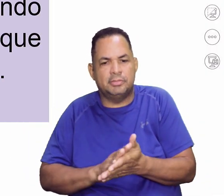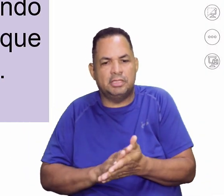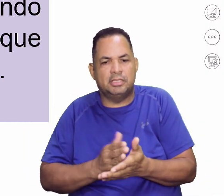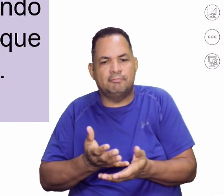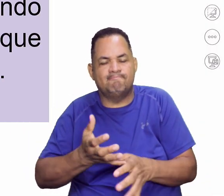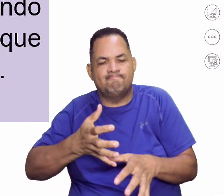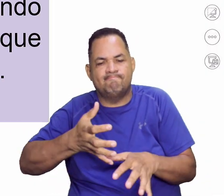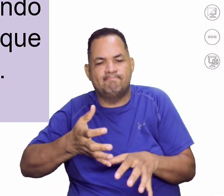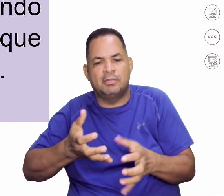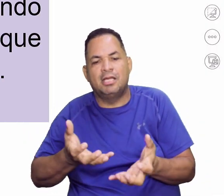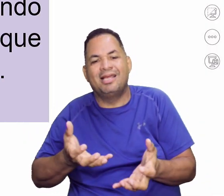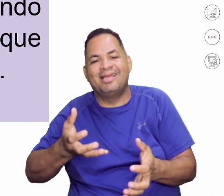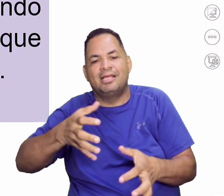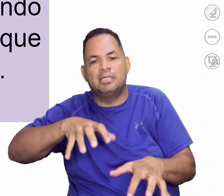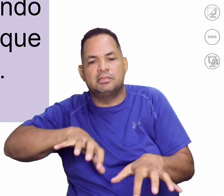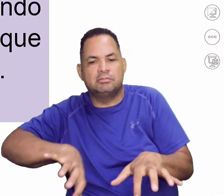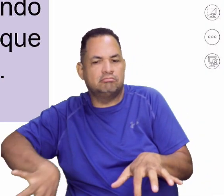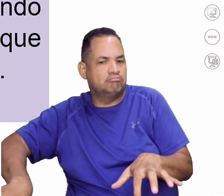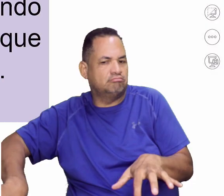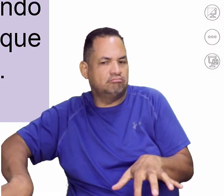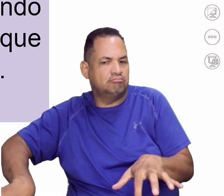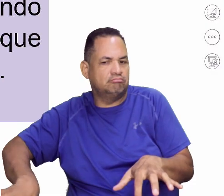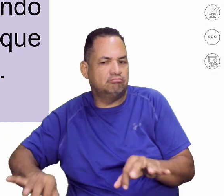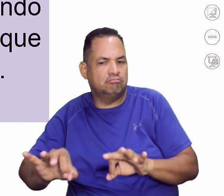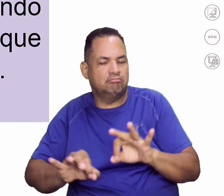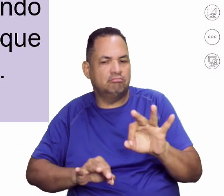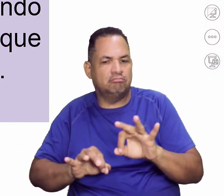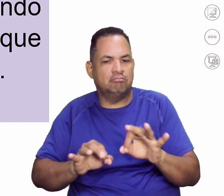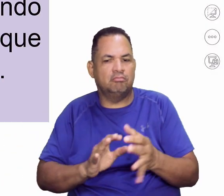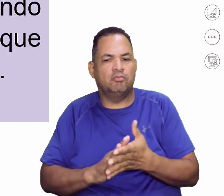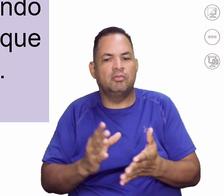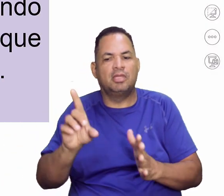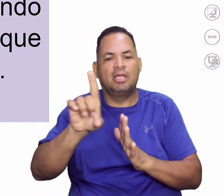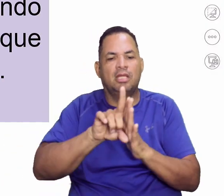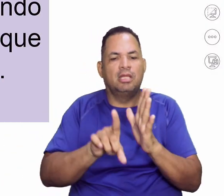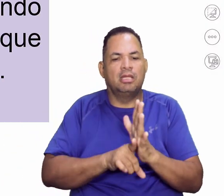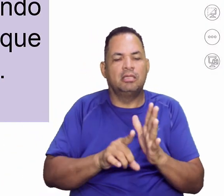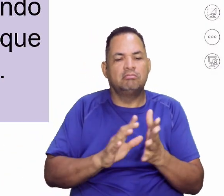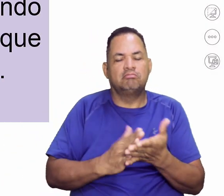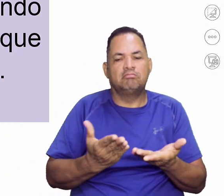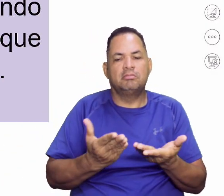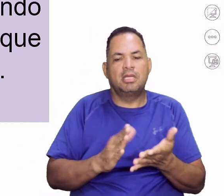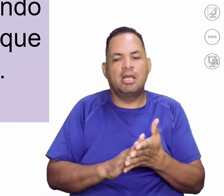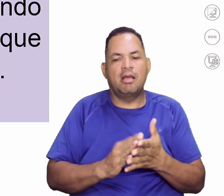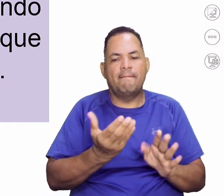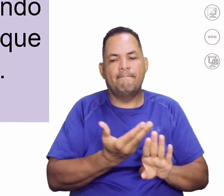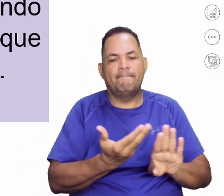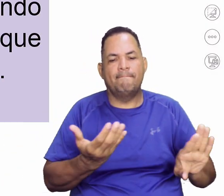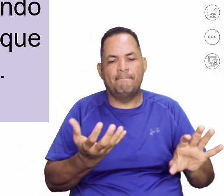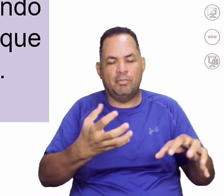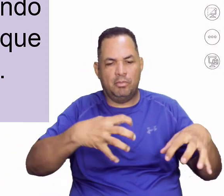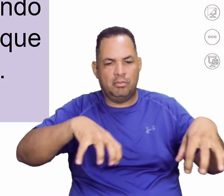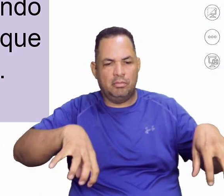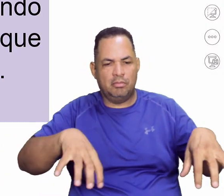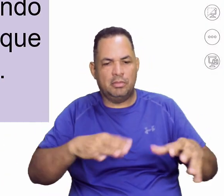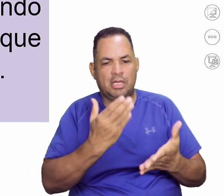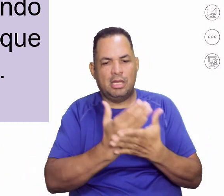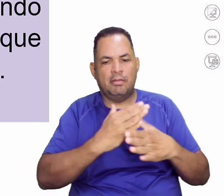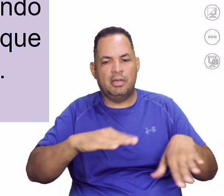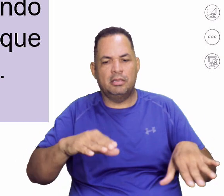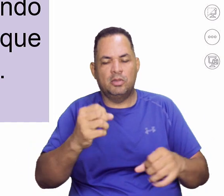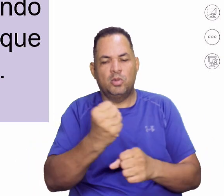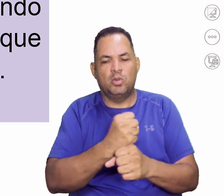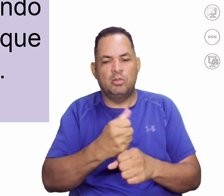política. Após décadas de luta e pressão internacional, o apartheid foi oficialmente